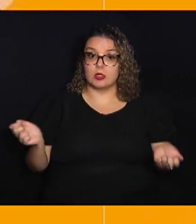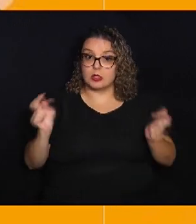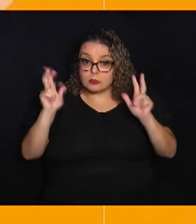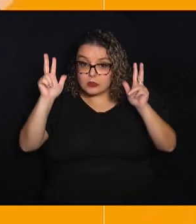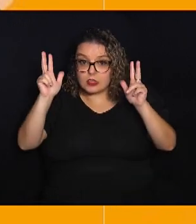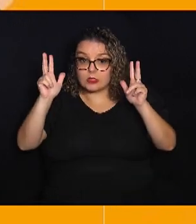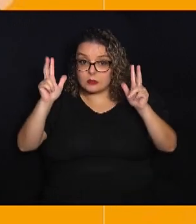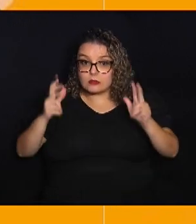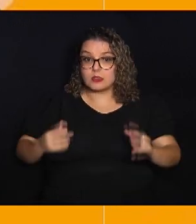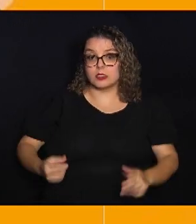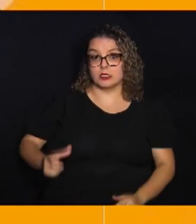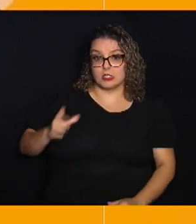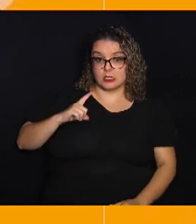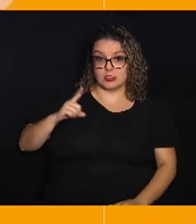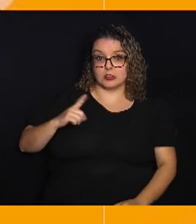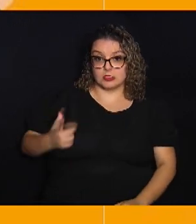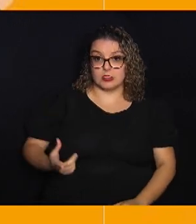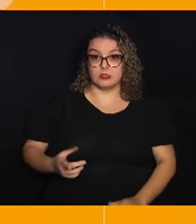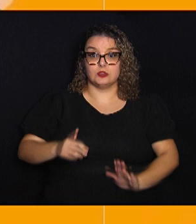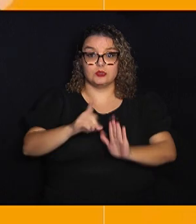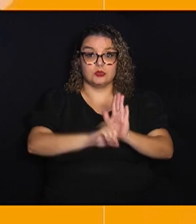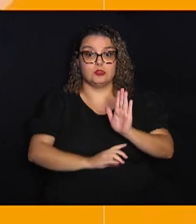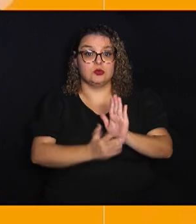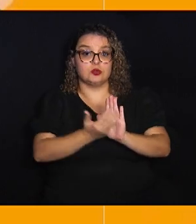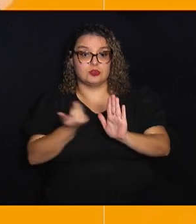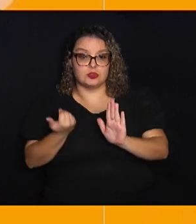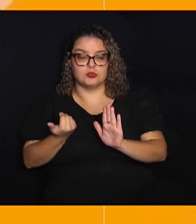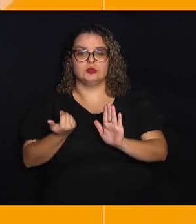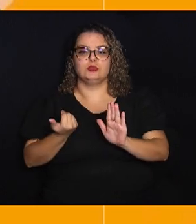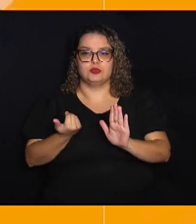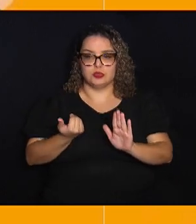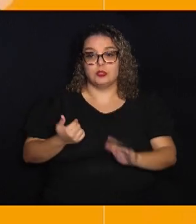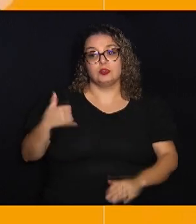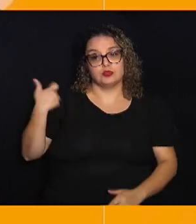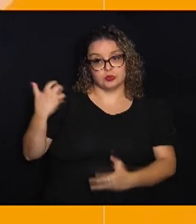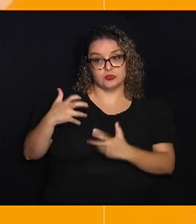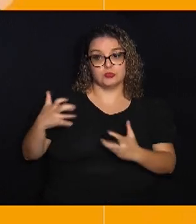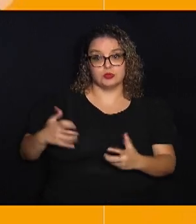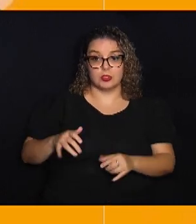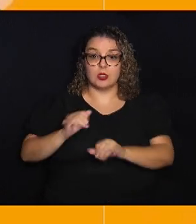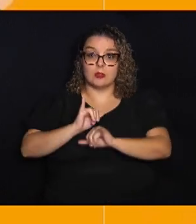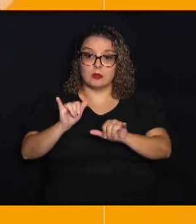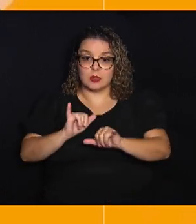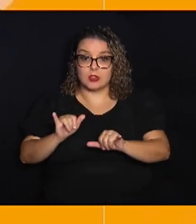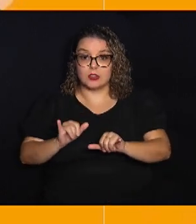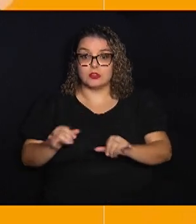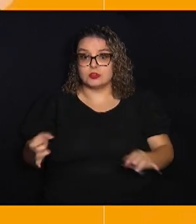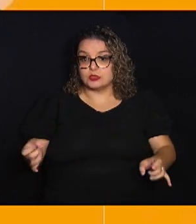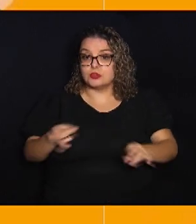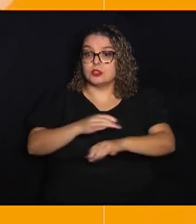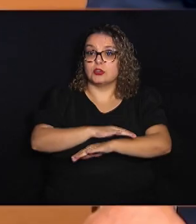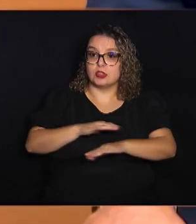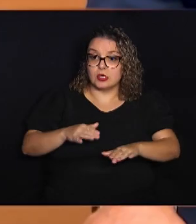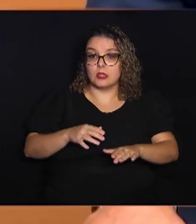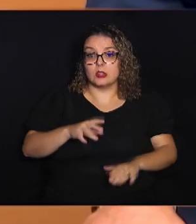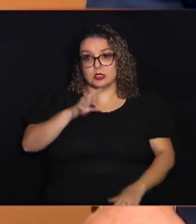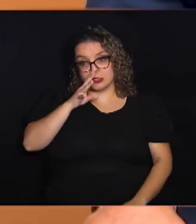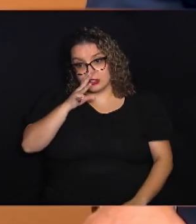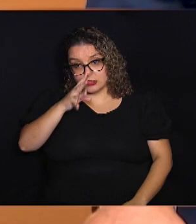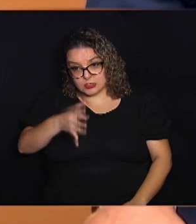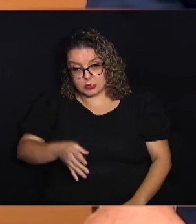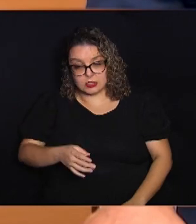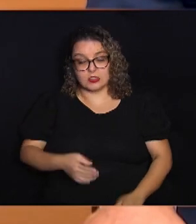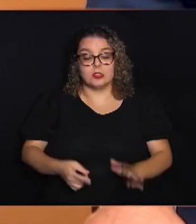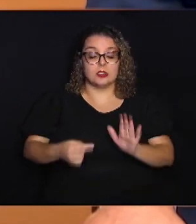para a existência de violações dos direitos dos idosos e divulgar formas de combatê-la e denunciá-la.